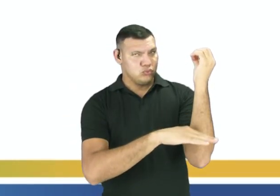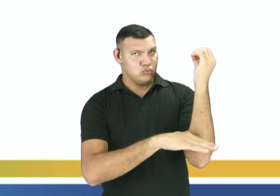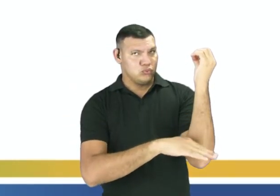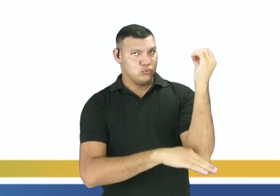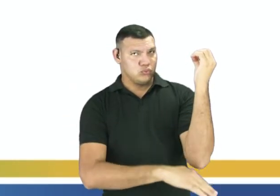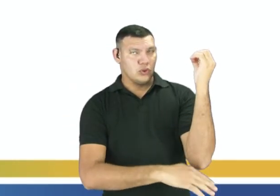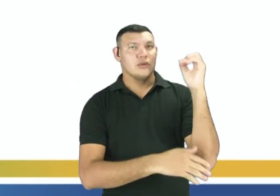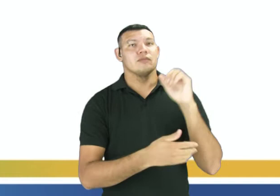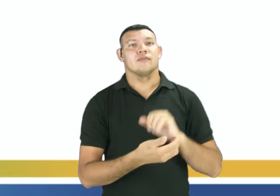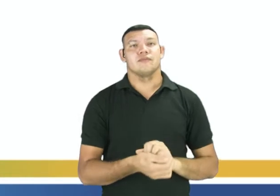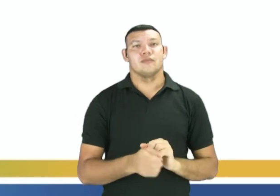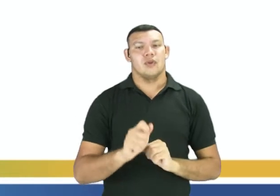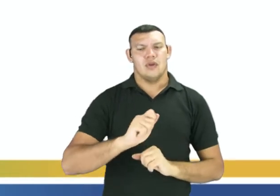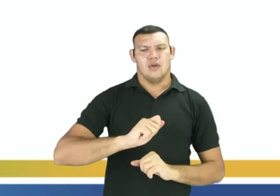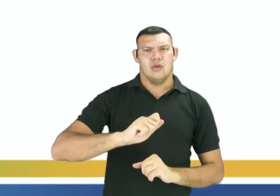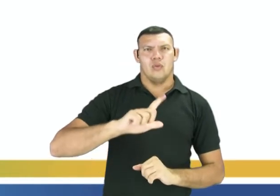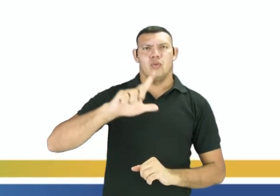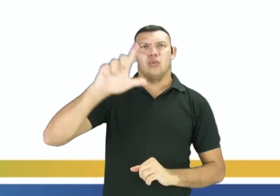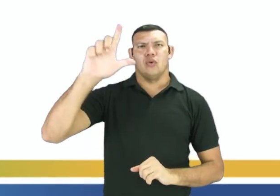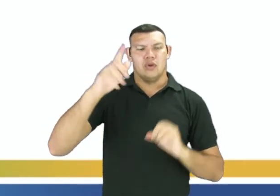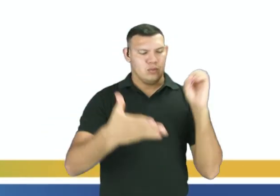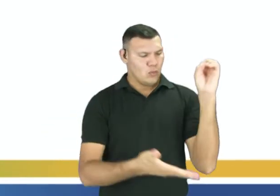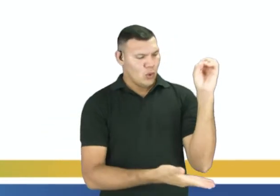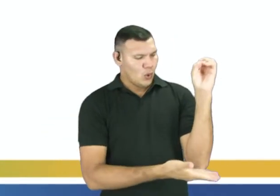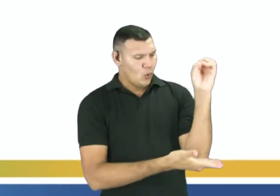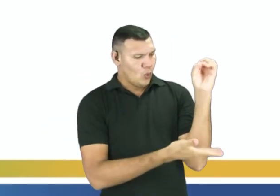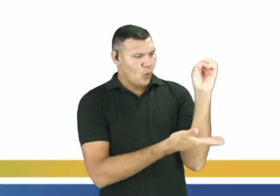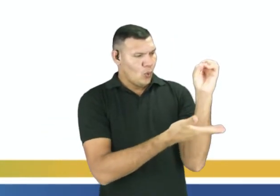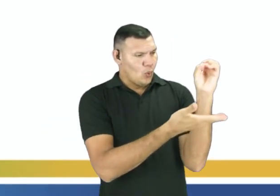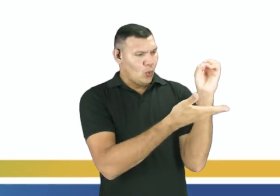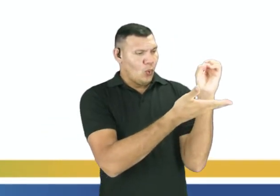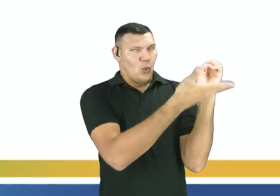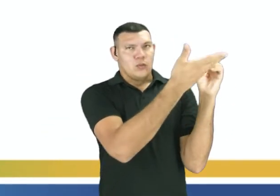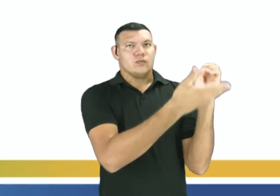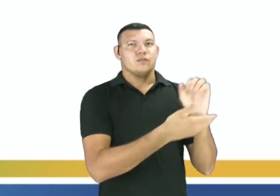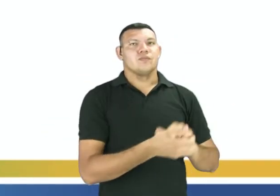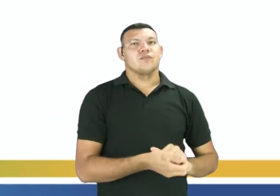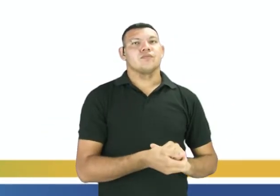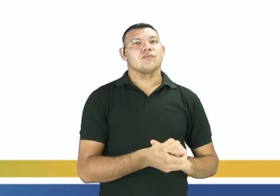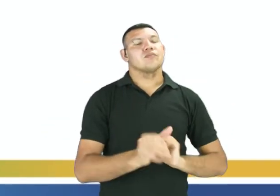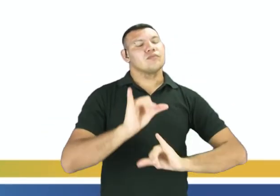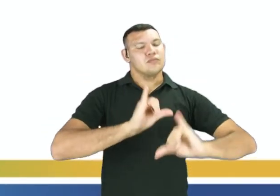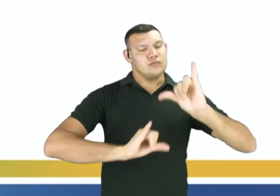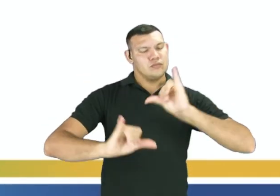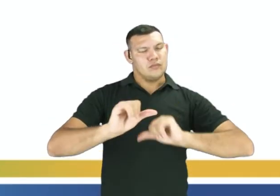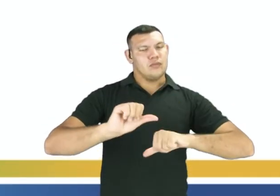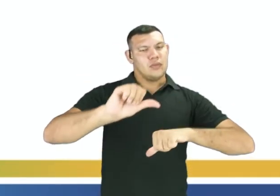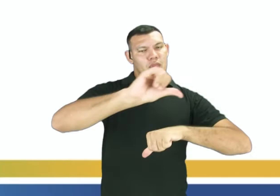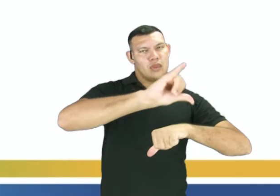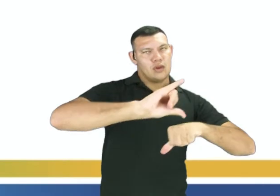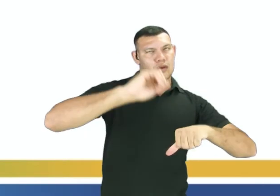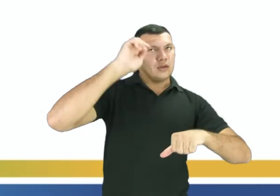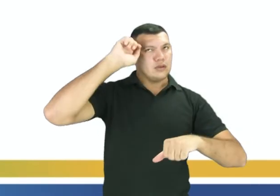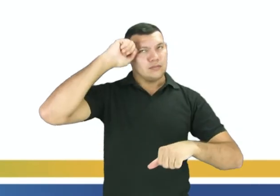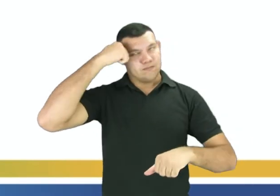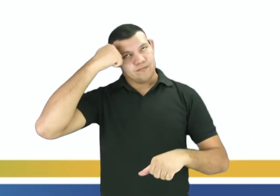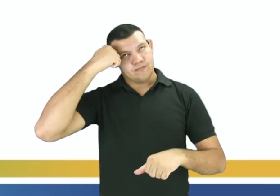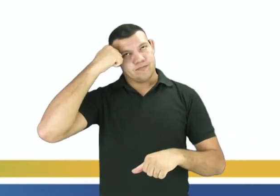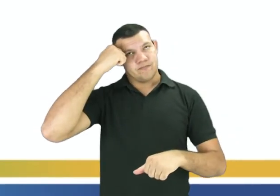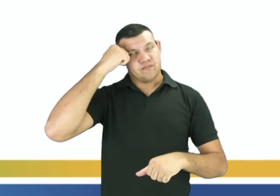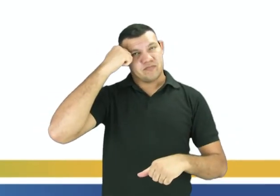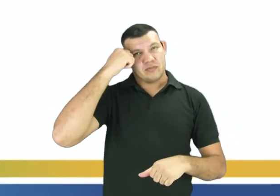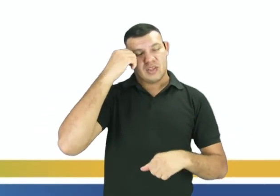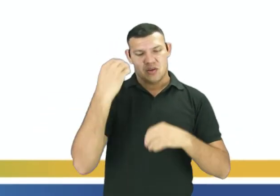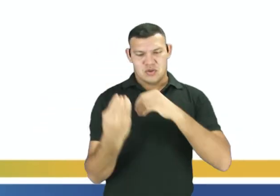quanto maior a temperatura de ebulição. As substâncias do petróleo são substâncias apolar, não se misturam com a água, com